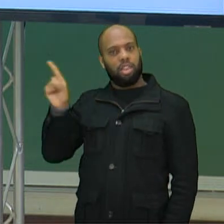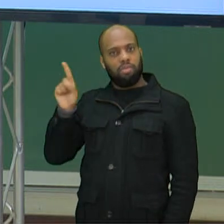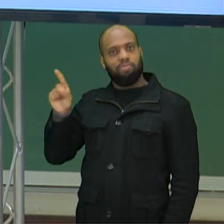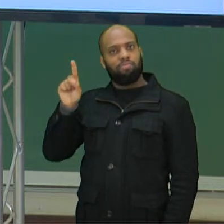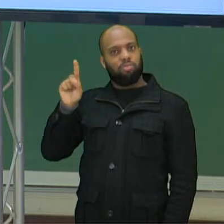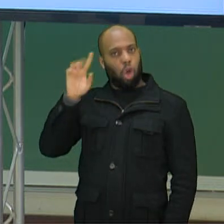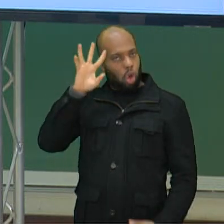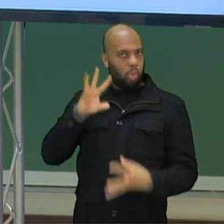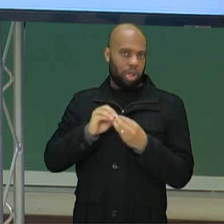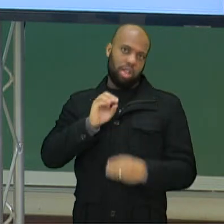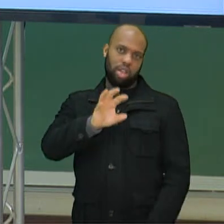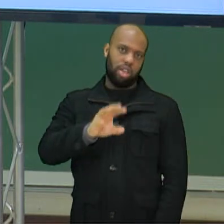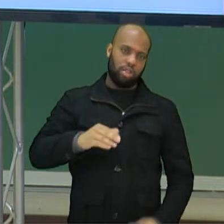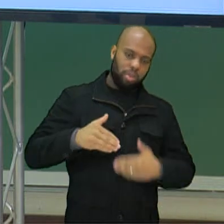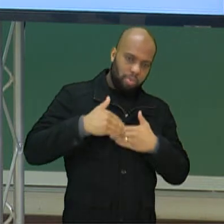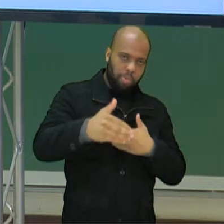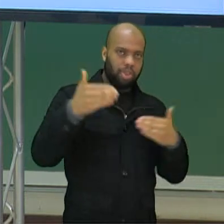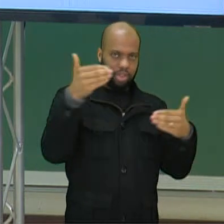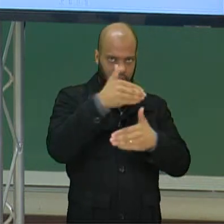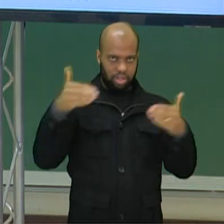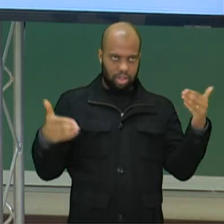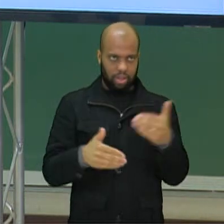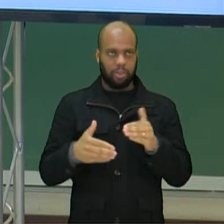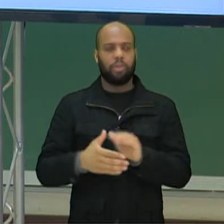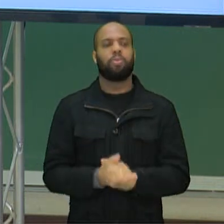em mente a partir desse slide.